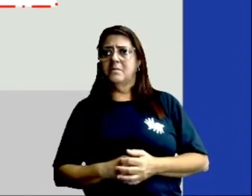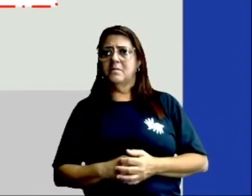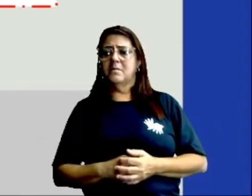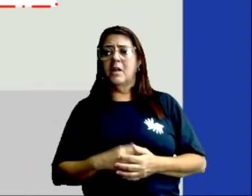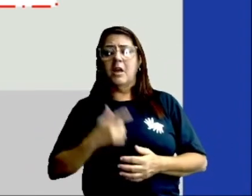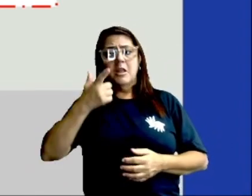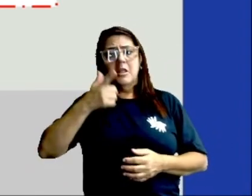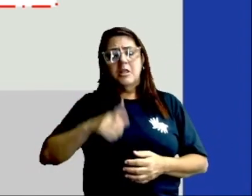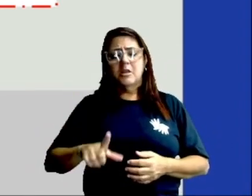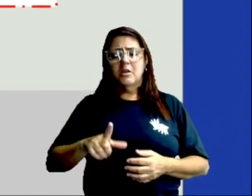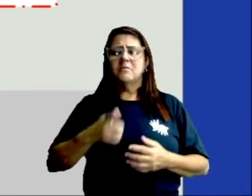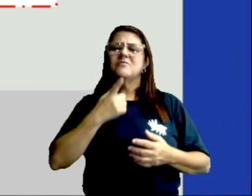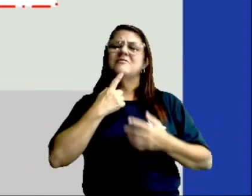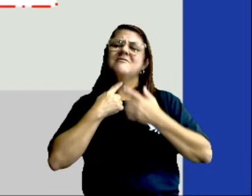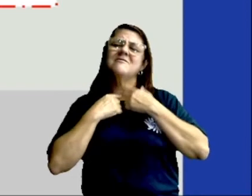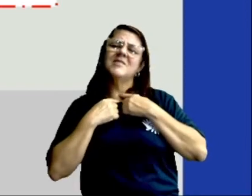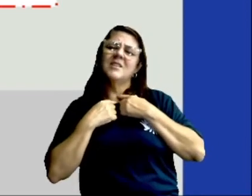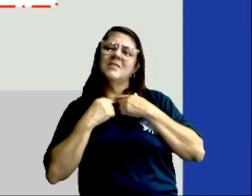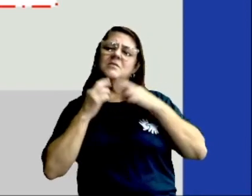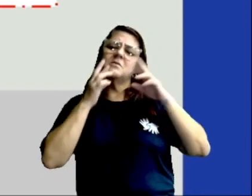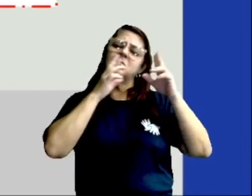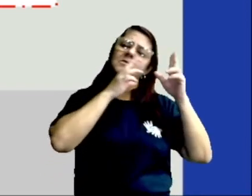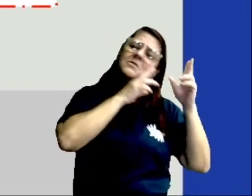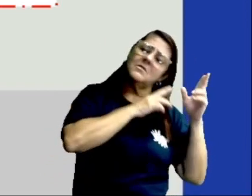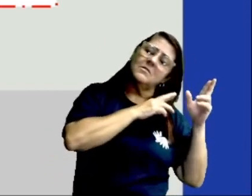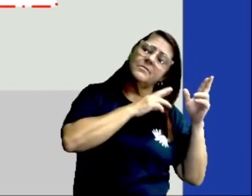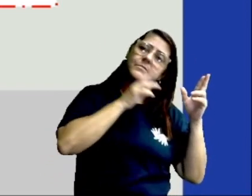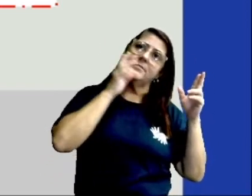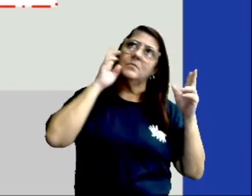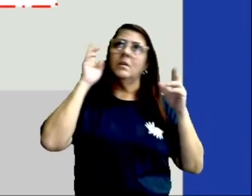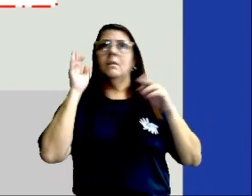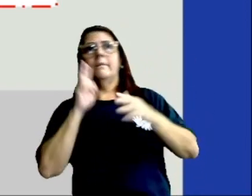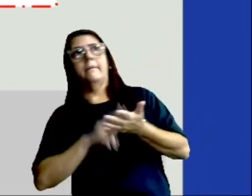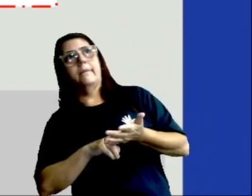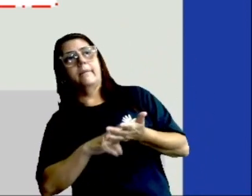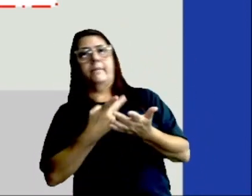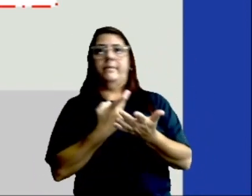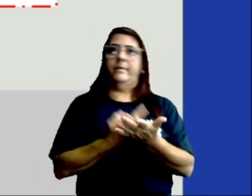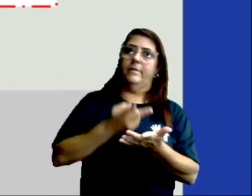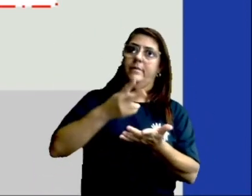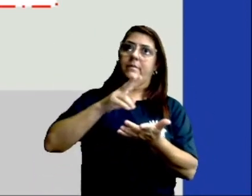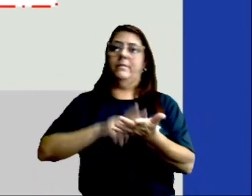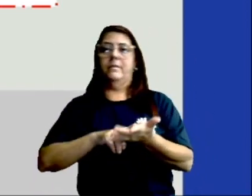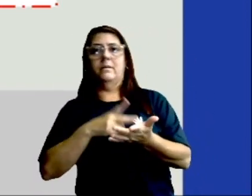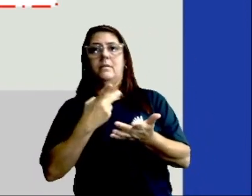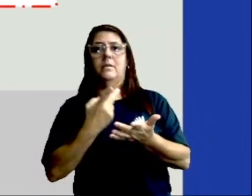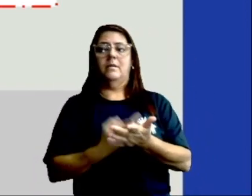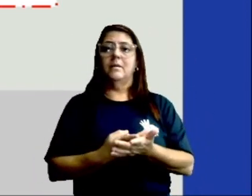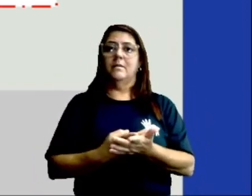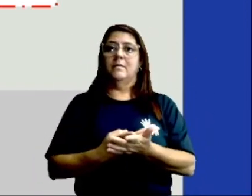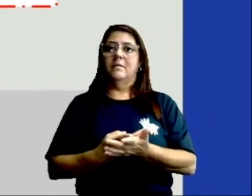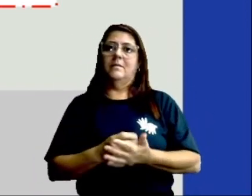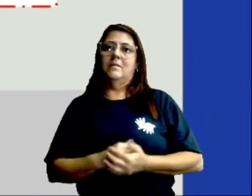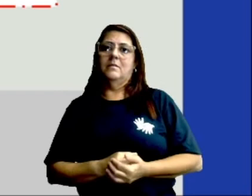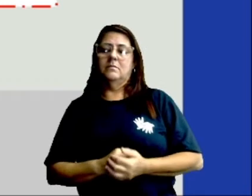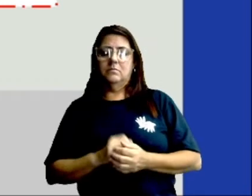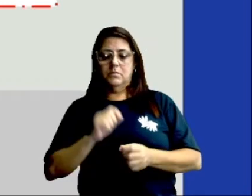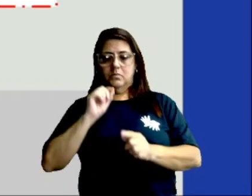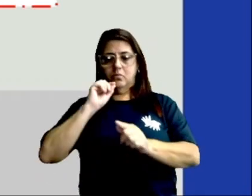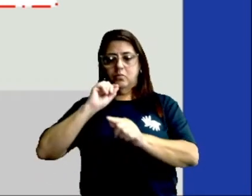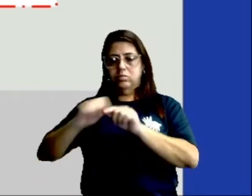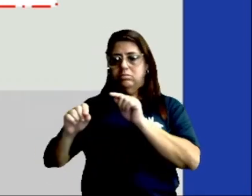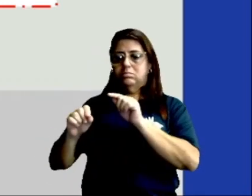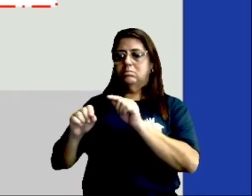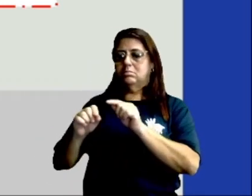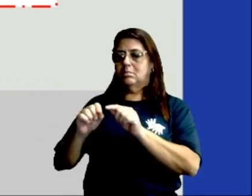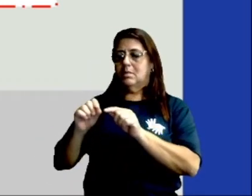Quis novamente dormir. Inútil, o sono esgotara-se. Com precaução, acendi um